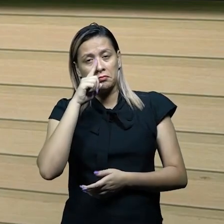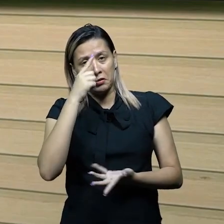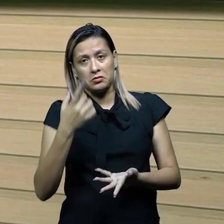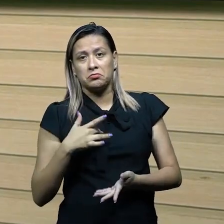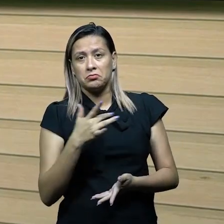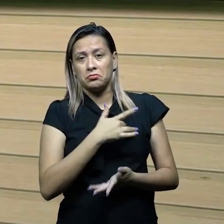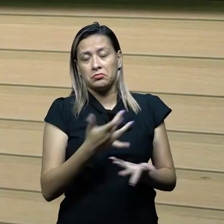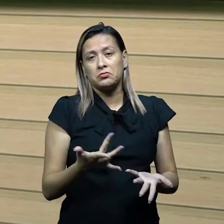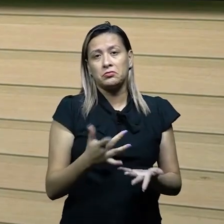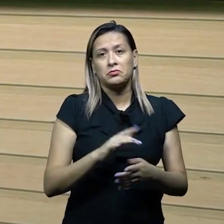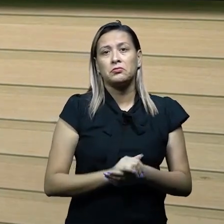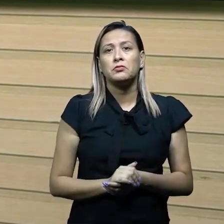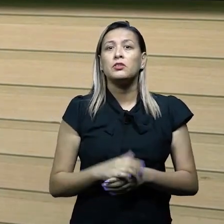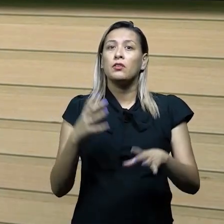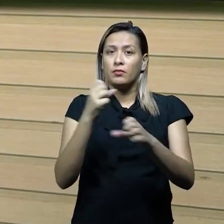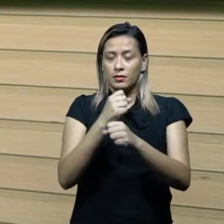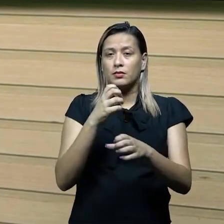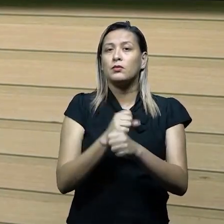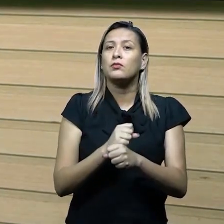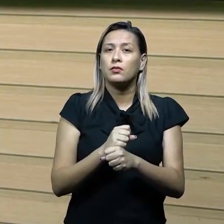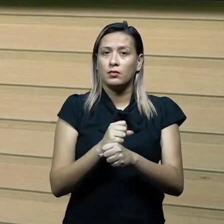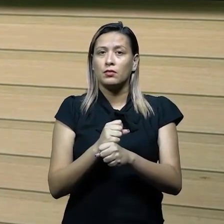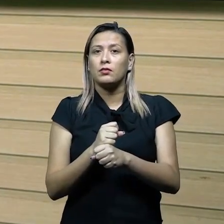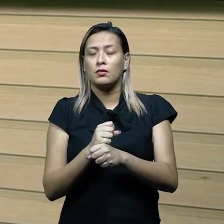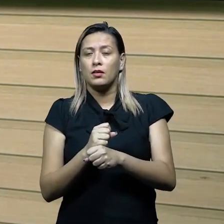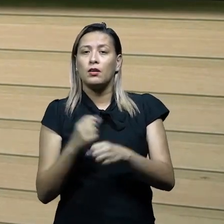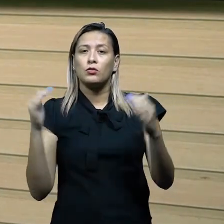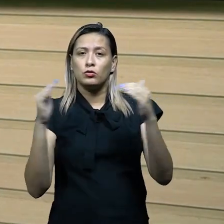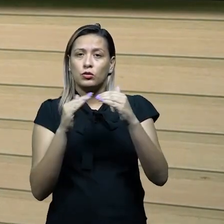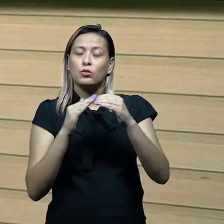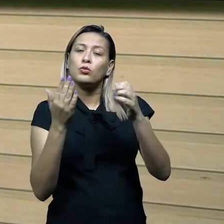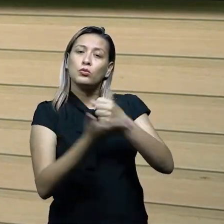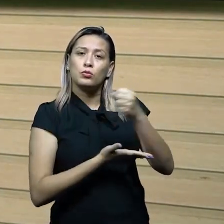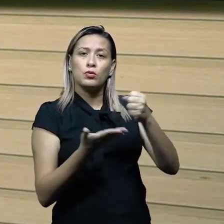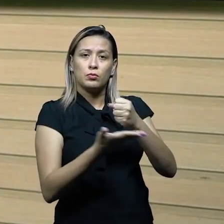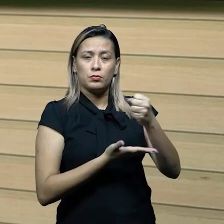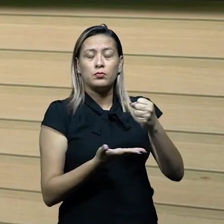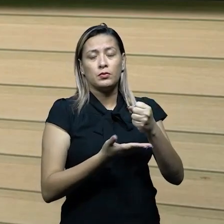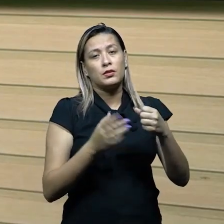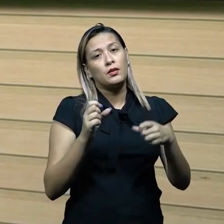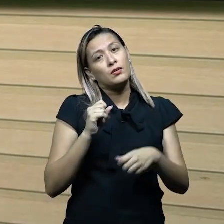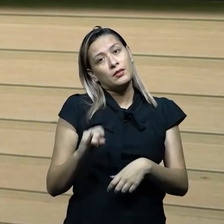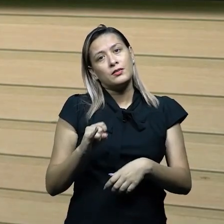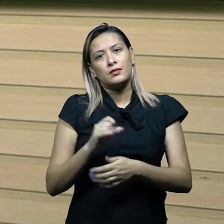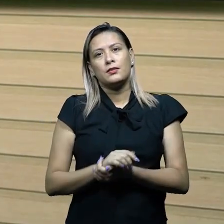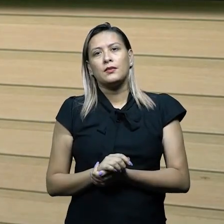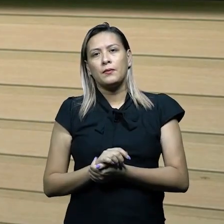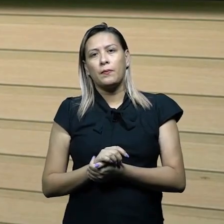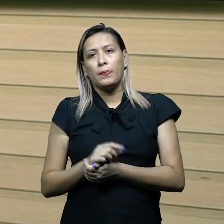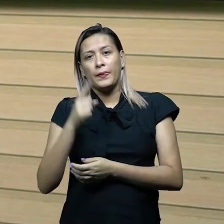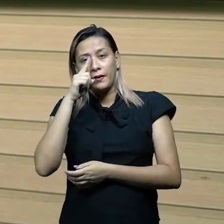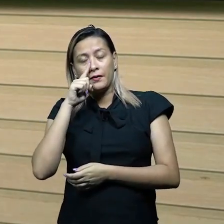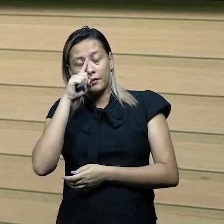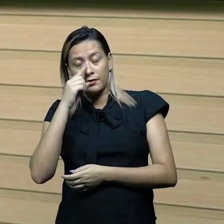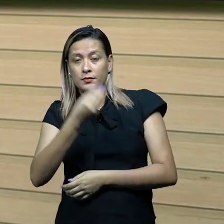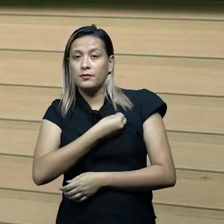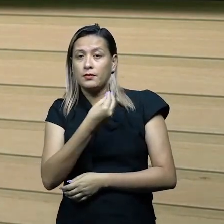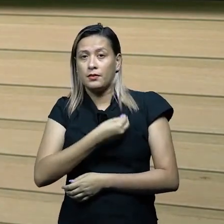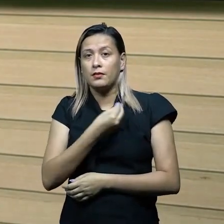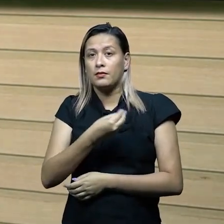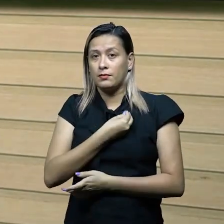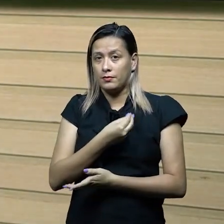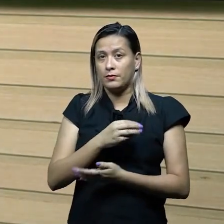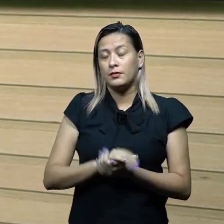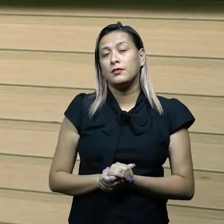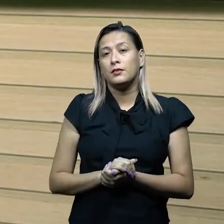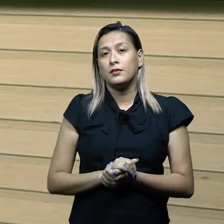margem de cálculo em cima dos 3.000, eles vão fazer em cima do salário mínimo, que hoje é 1.100. Perfeito. Agora, se eu recebo periculosidade, eles vão tirar 30% do